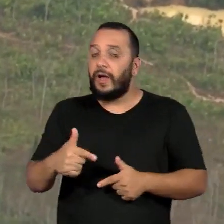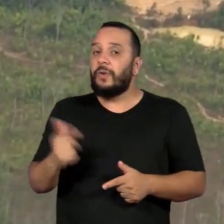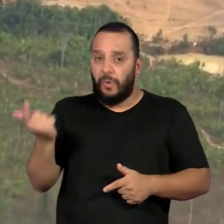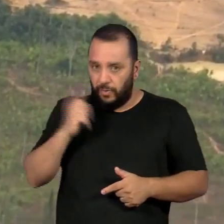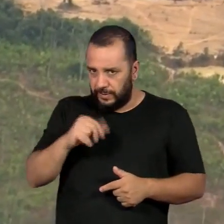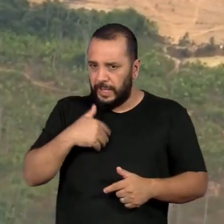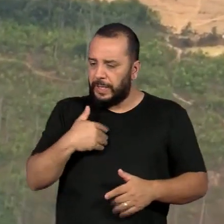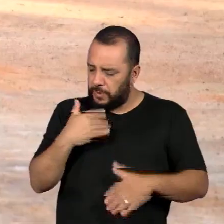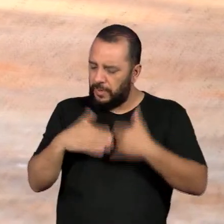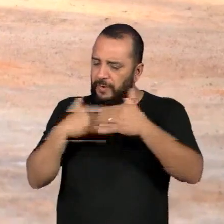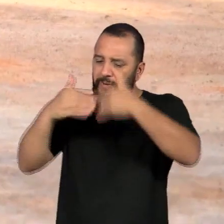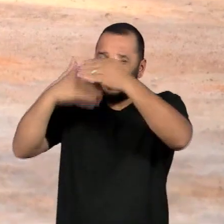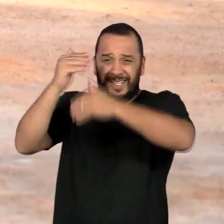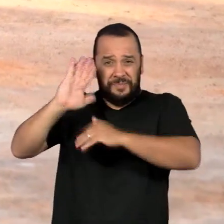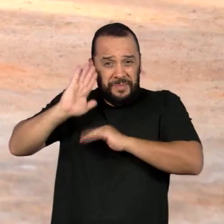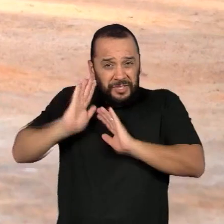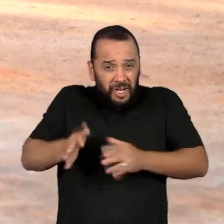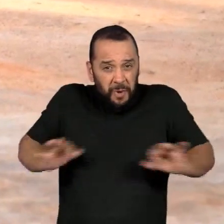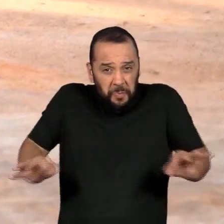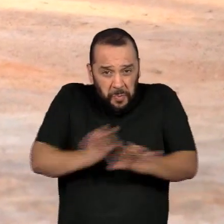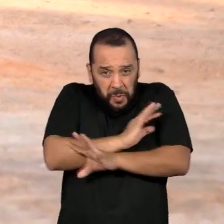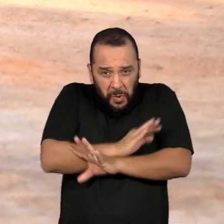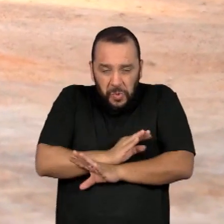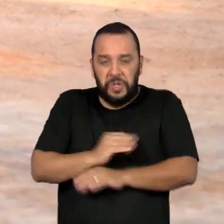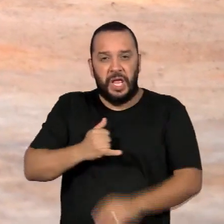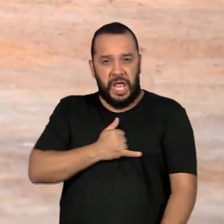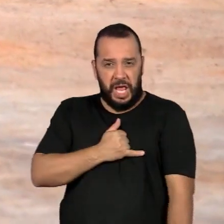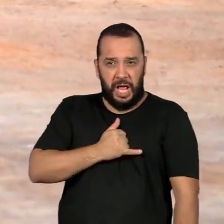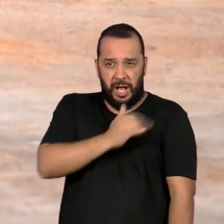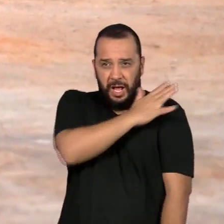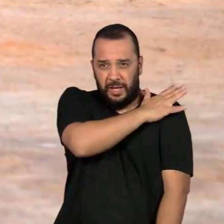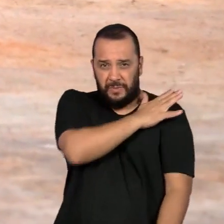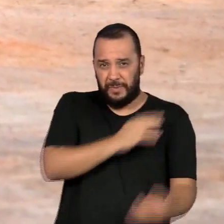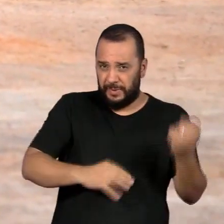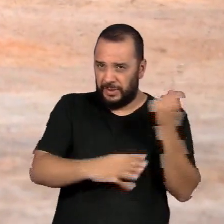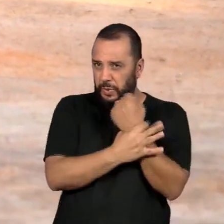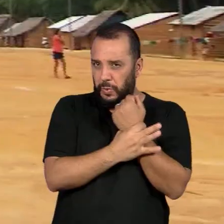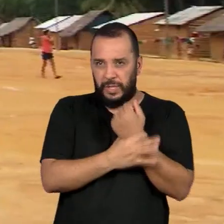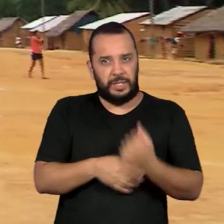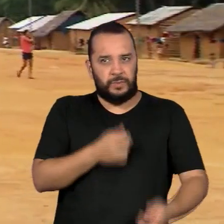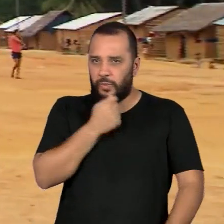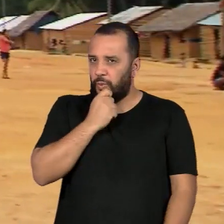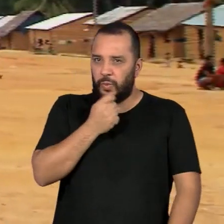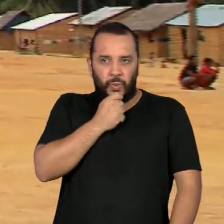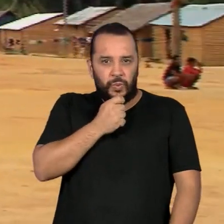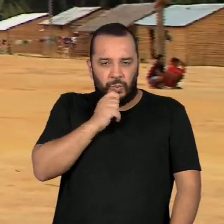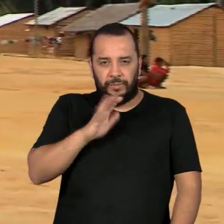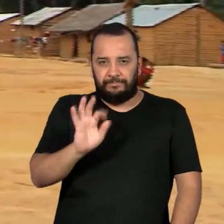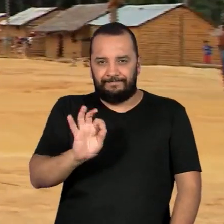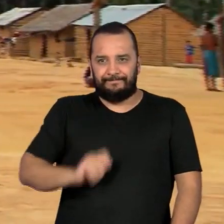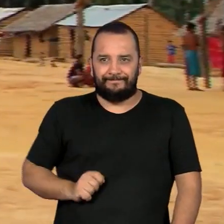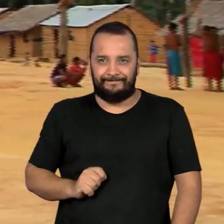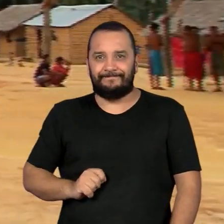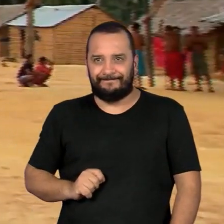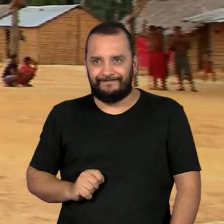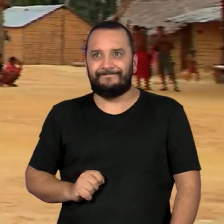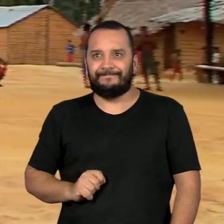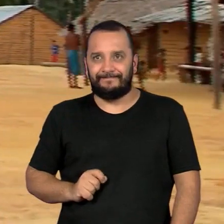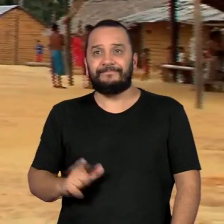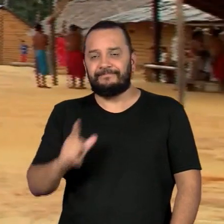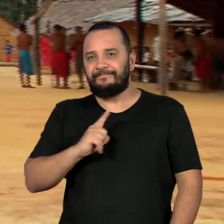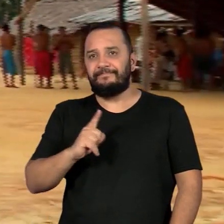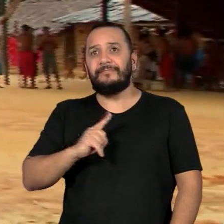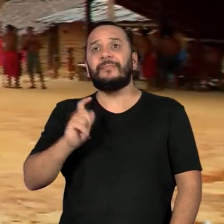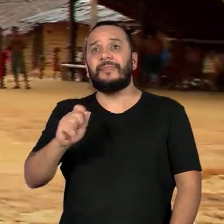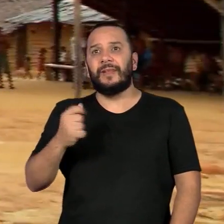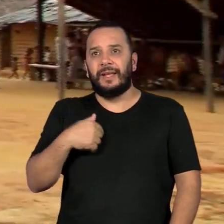é suficiente para garantir a segurança e a saúde aos indígenas. Uma das críticas é em relação à falta